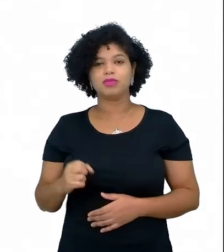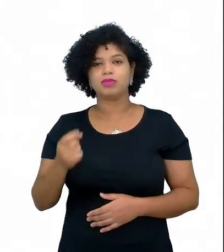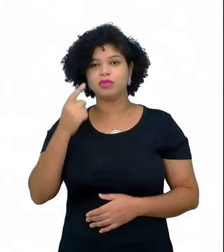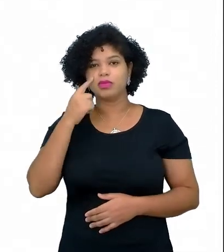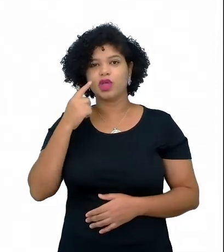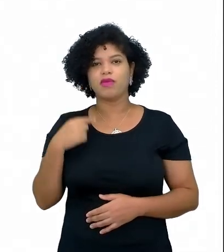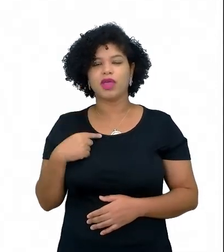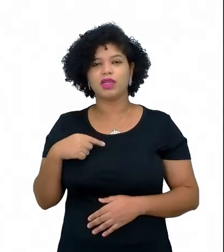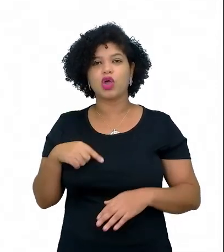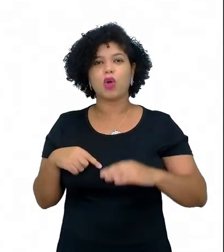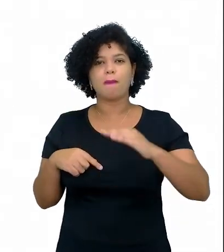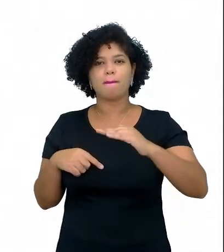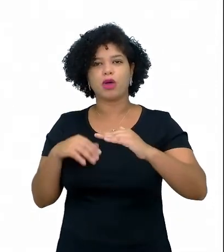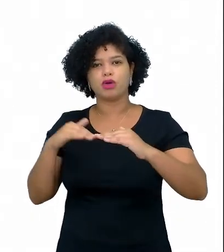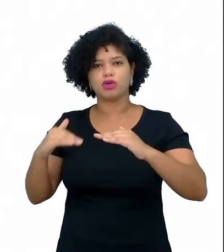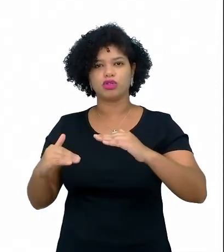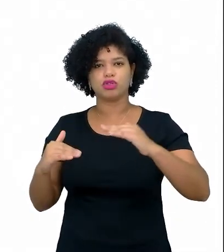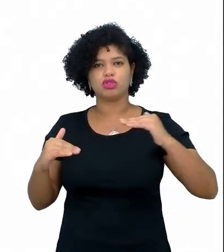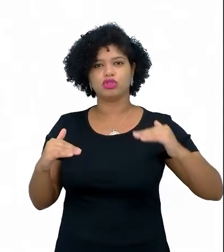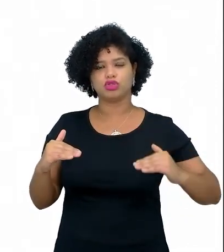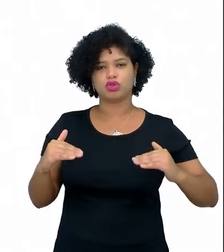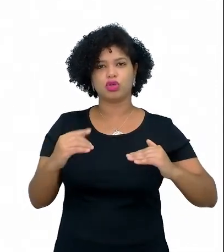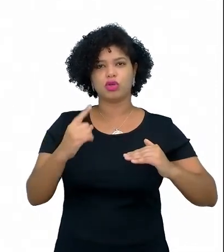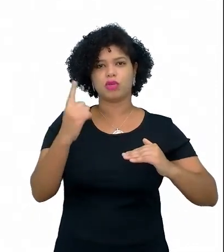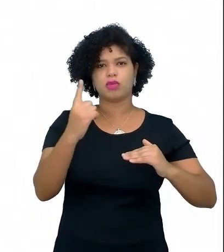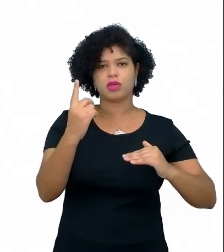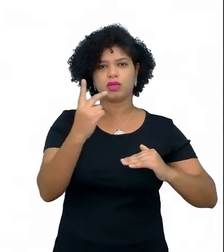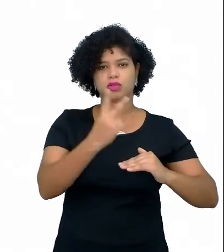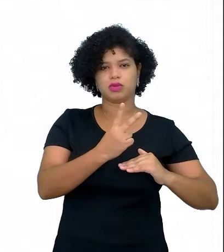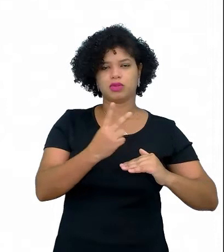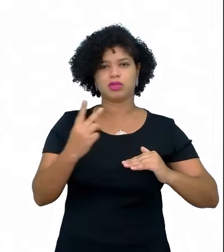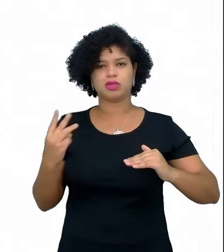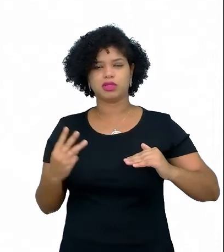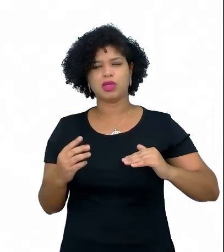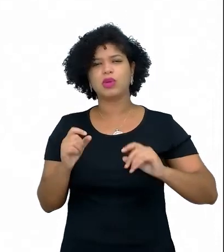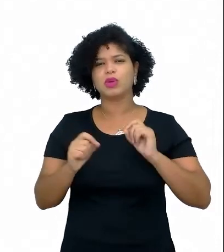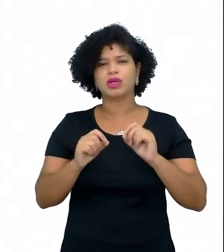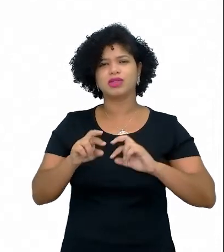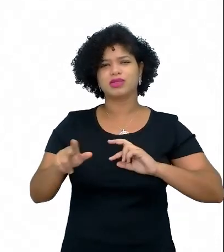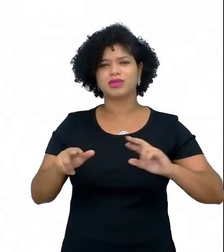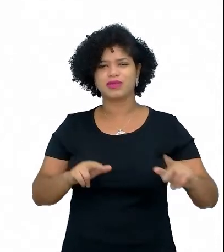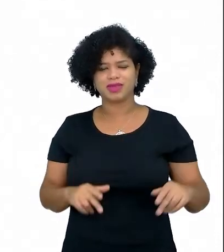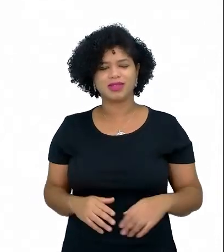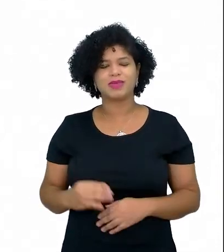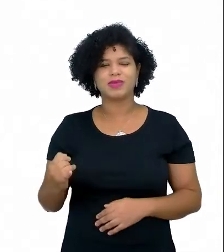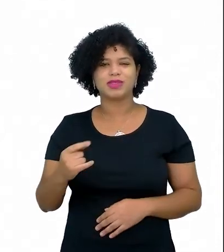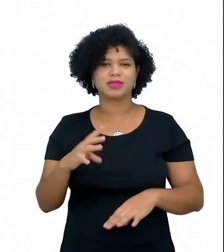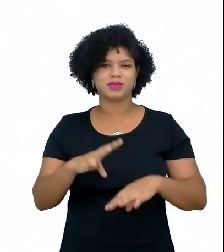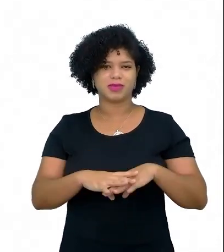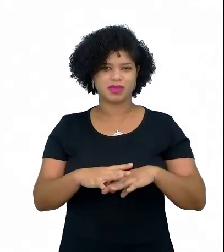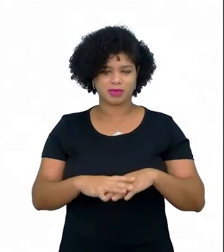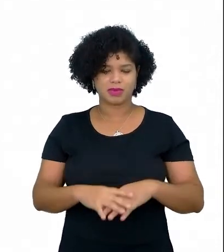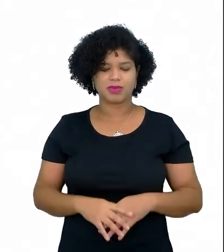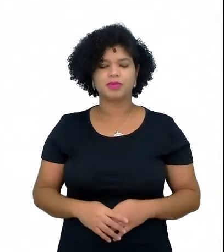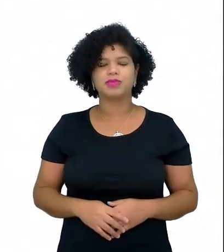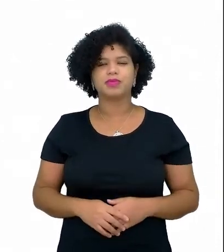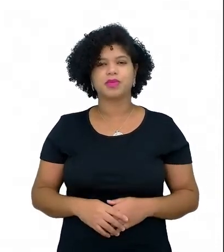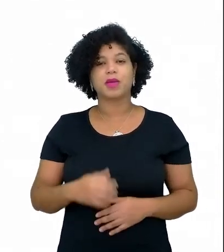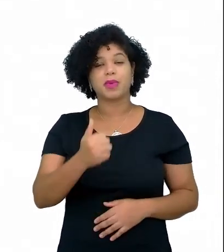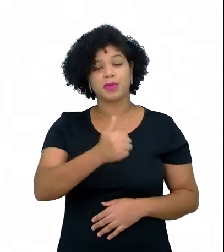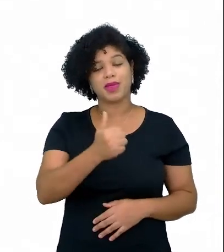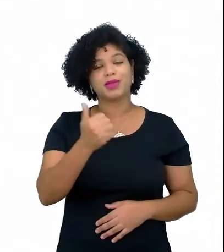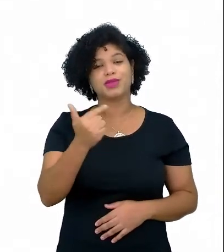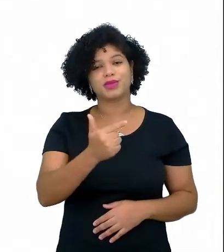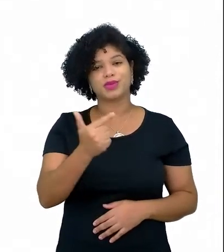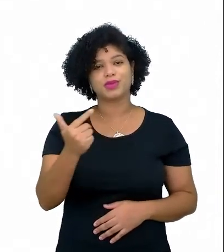que é diferente, né? Por que não é 1, 2 e 3? Porque a ordem às vezes faz diferença. Toda essa parte que eu leio do número, quando eu olha só que